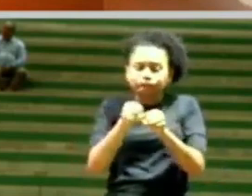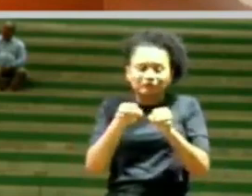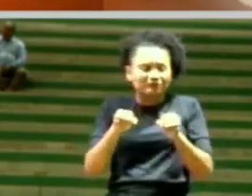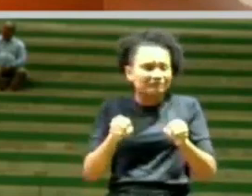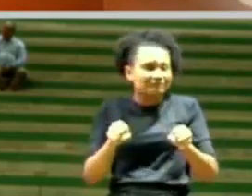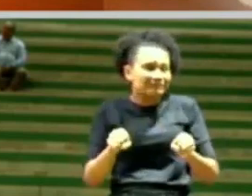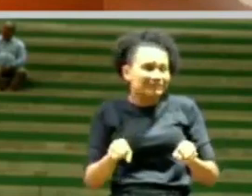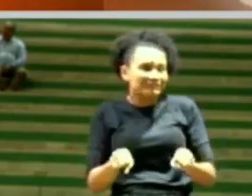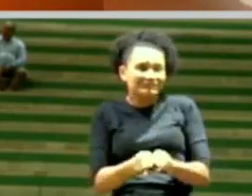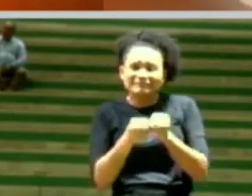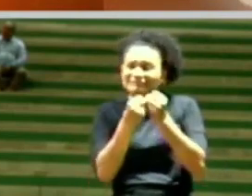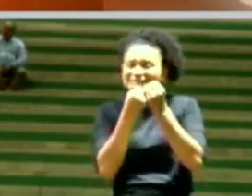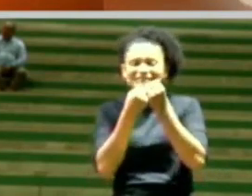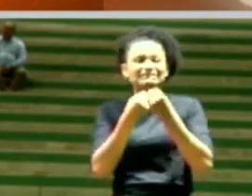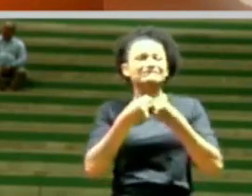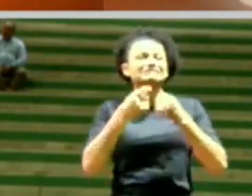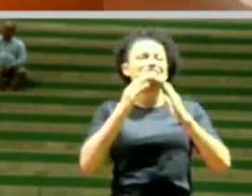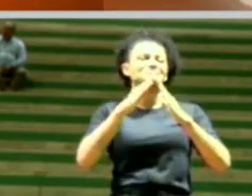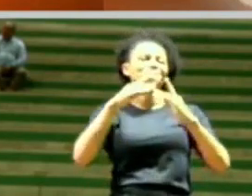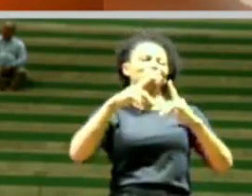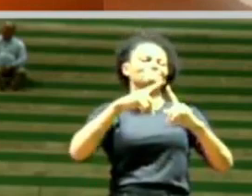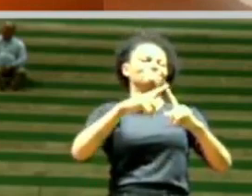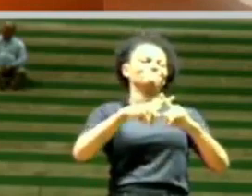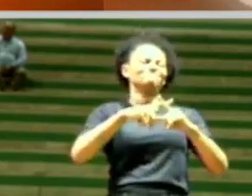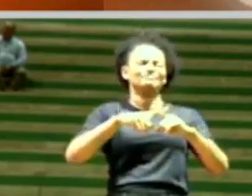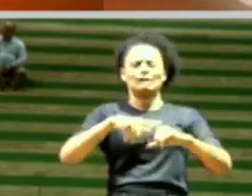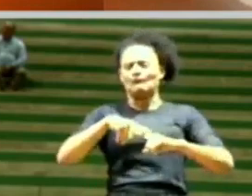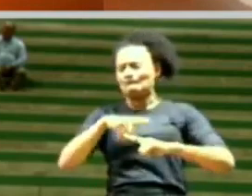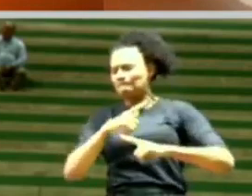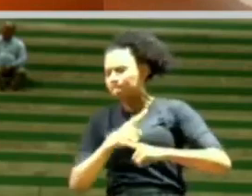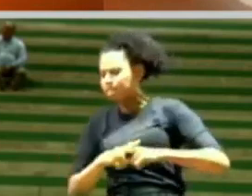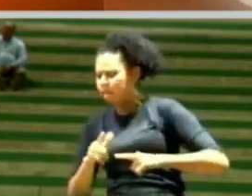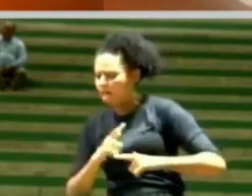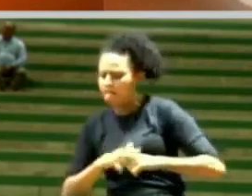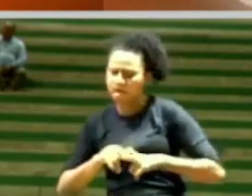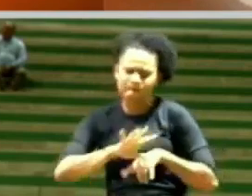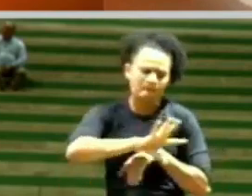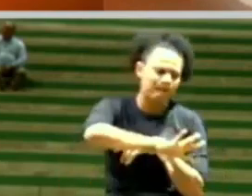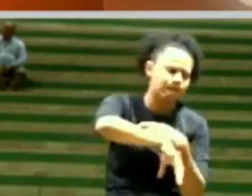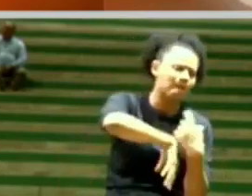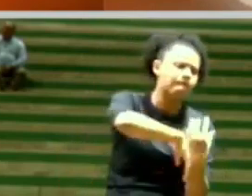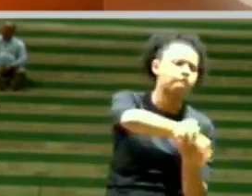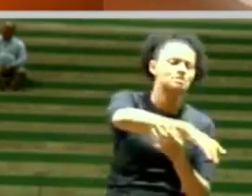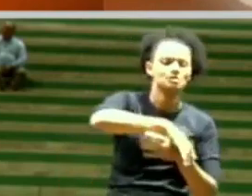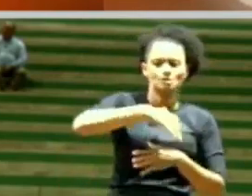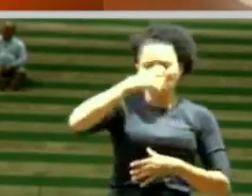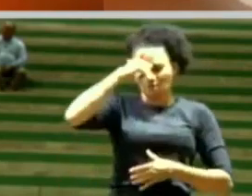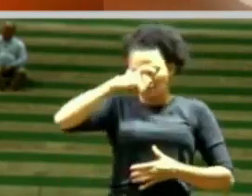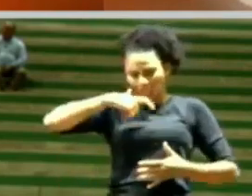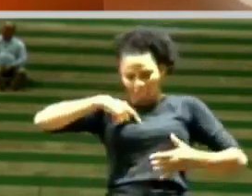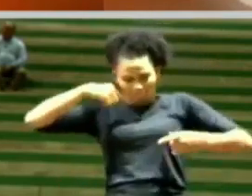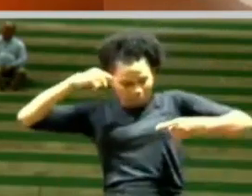eclesial na igreja e crise pessoal.